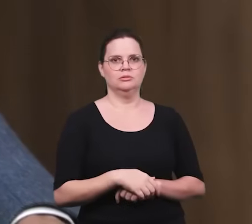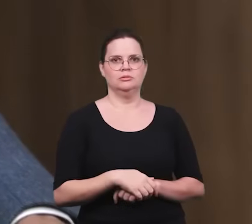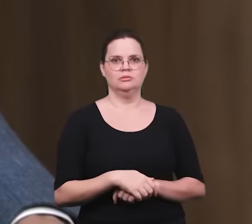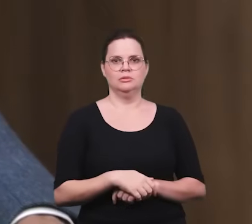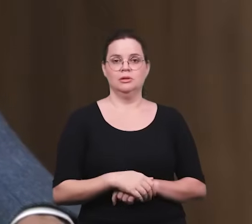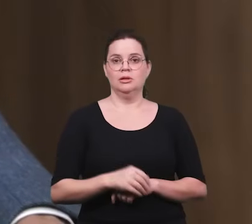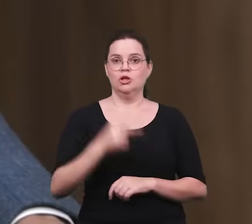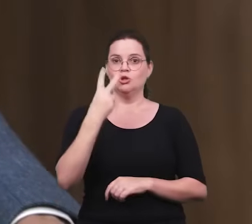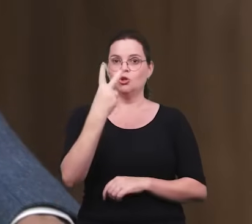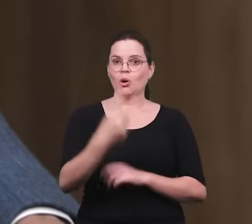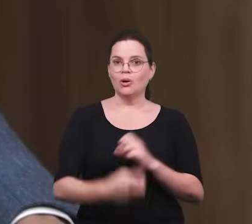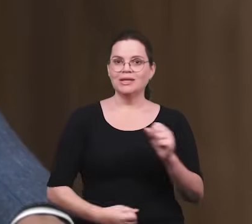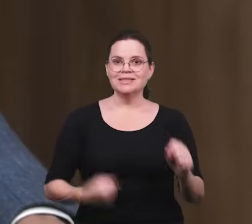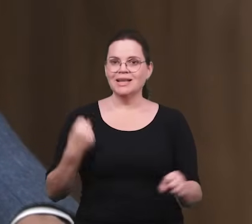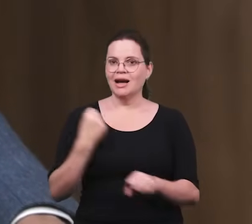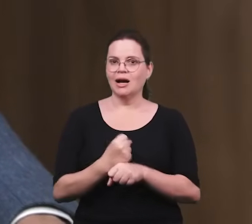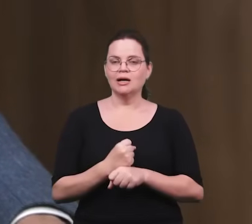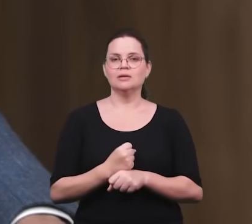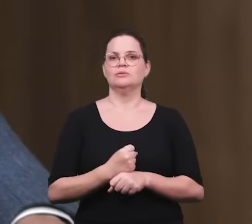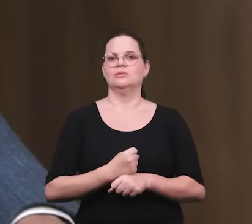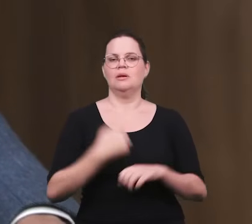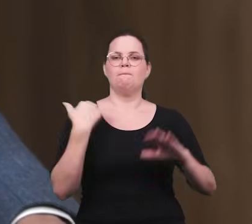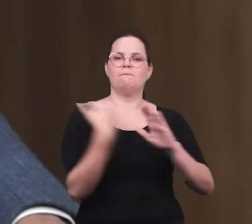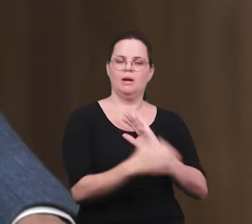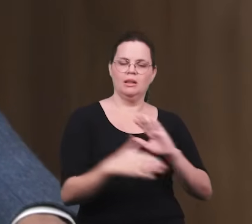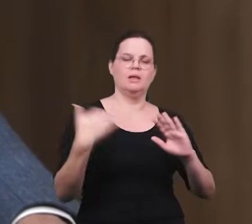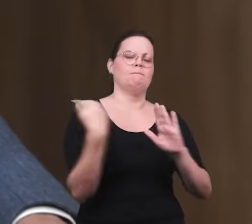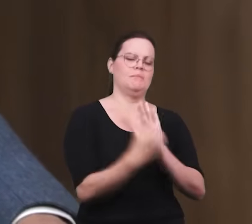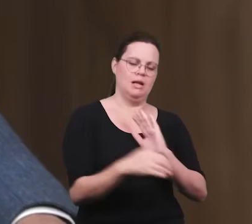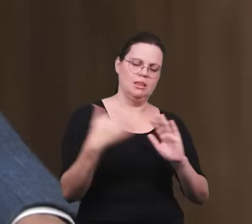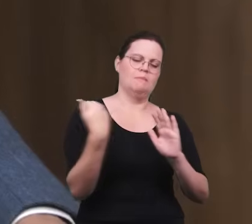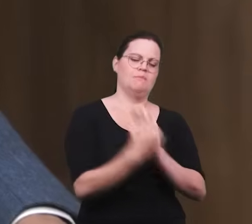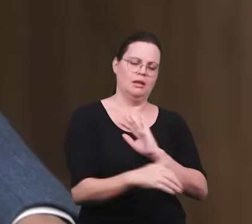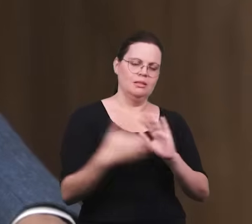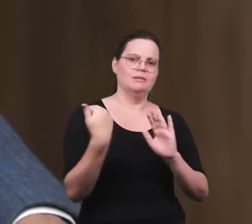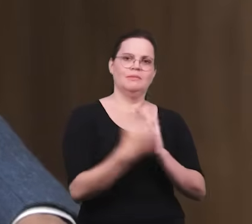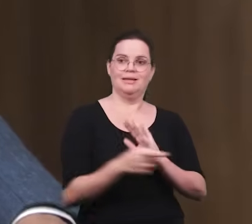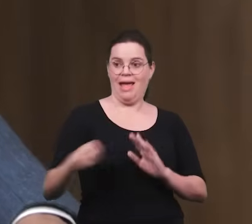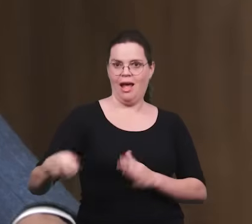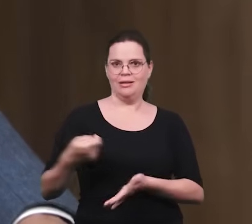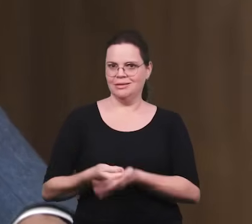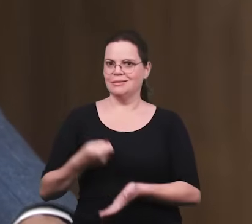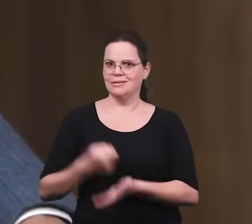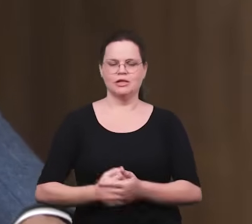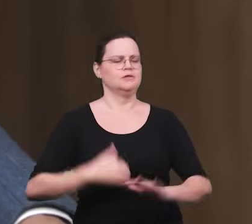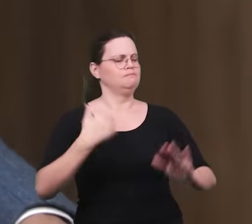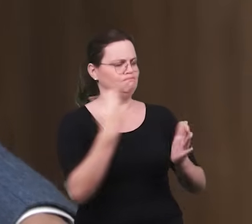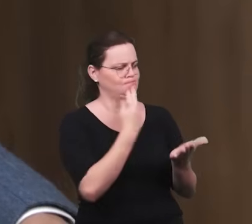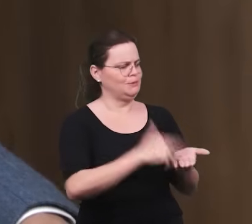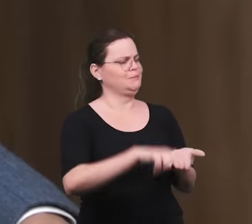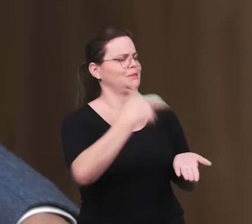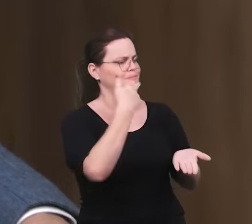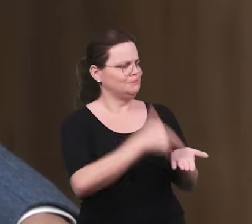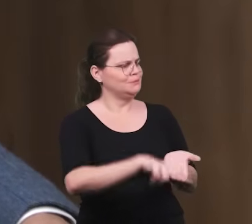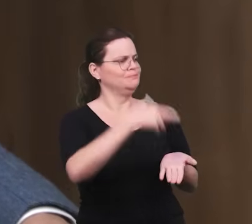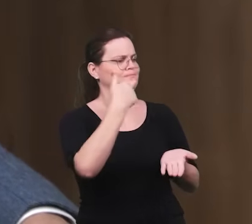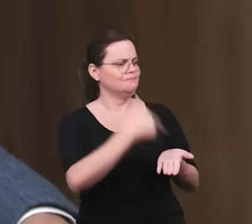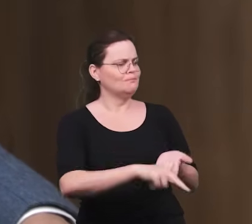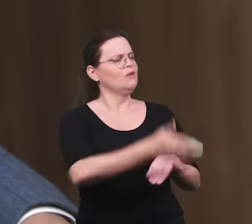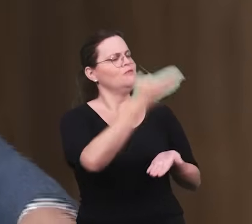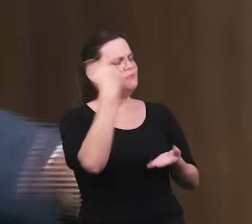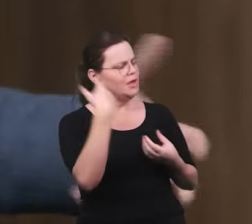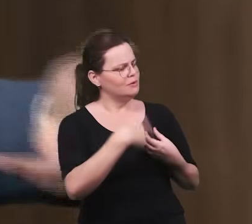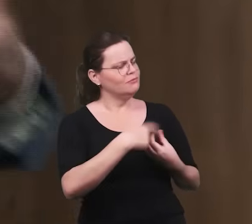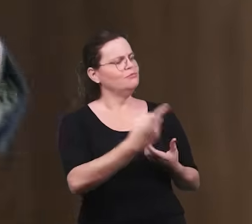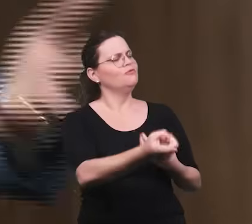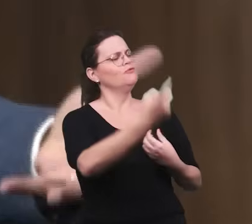2 anos seguidos. Ele não respondia nenhuma mensagem. Insistente esse evangelista, né? 2 anos evangelizando, chamando